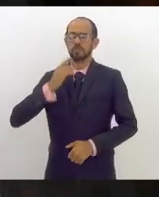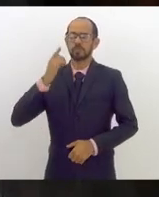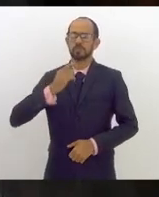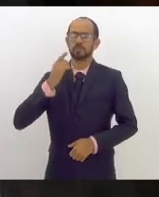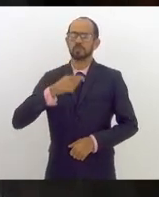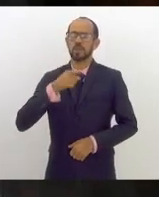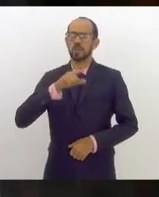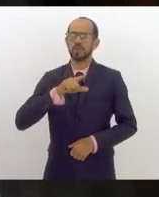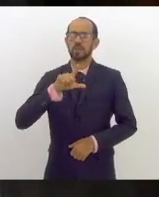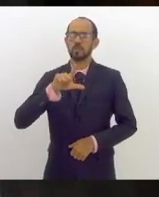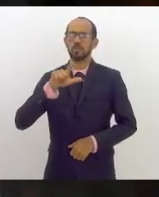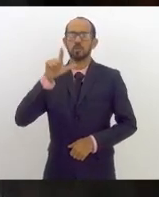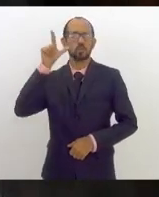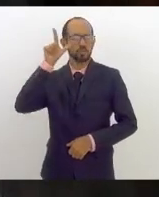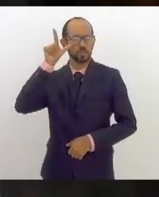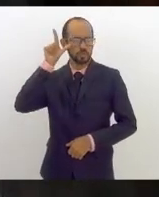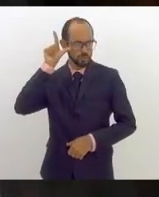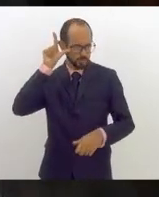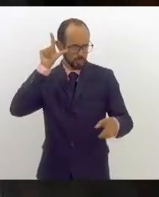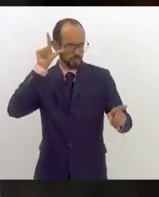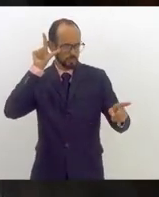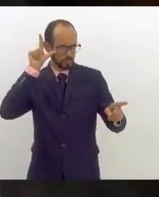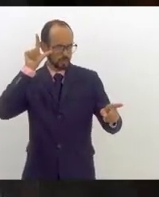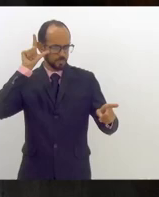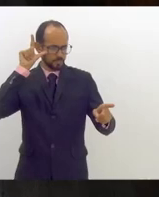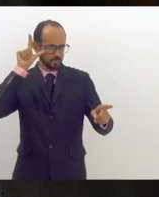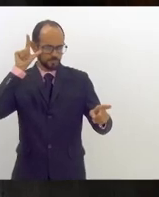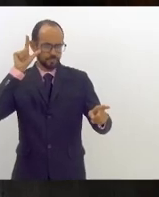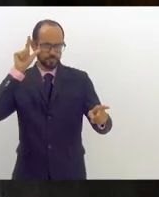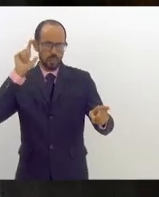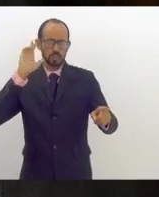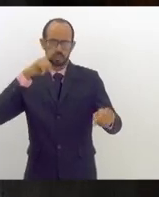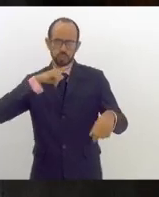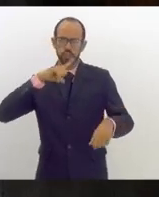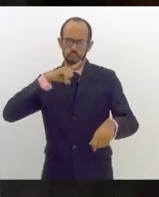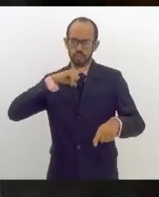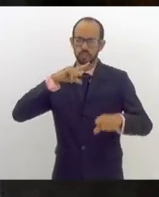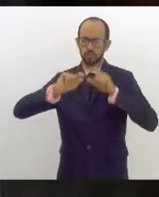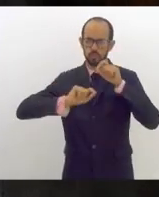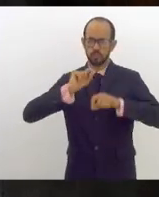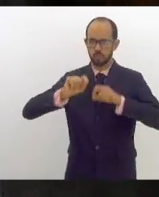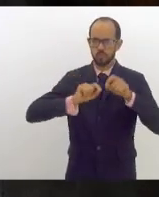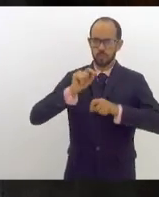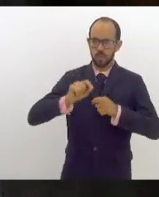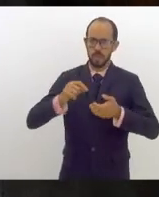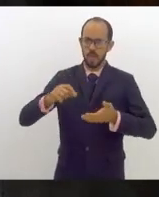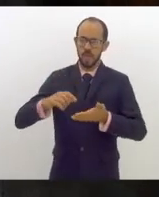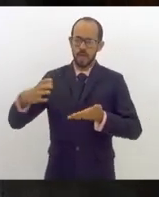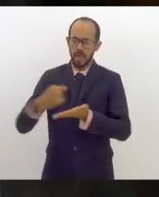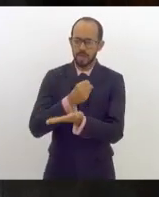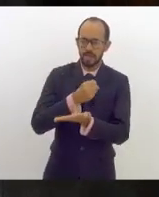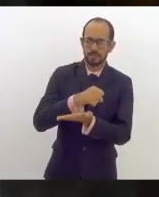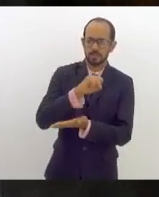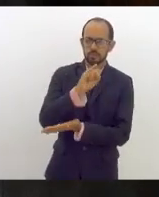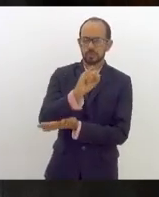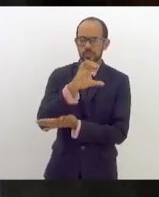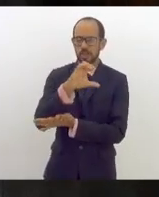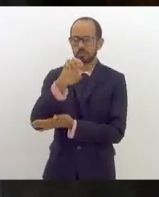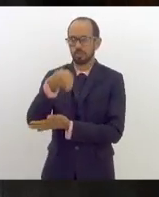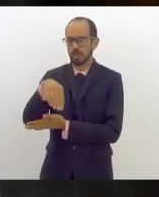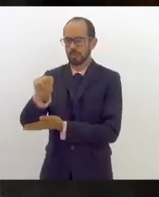deputada Lucinha tava previsto arrecadação de ICMS